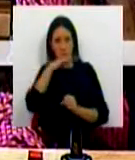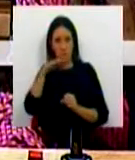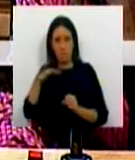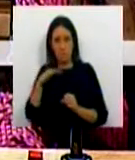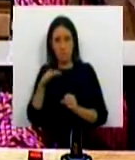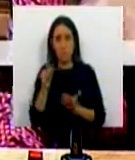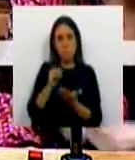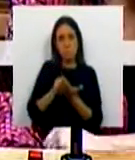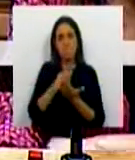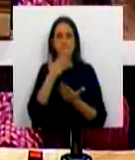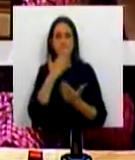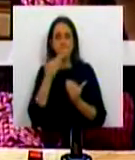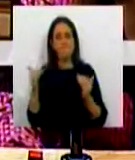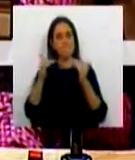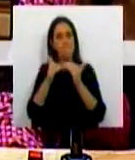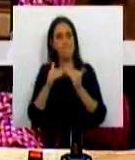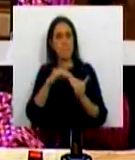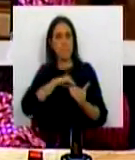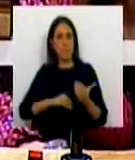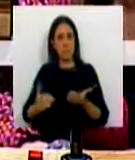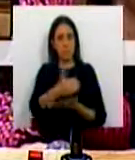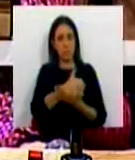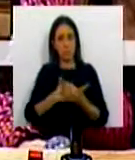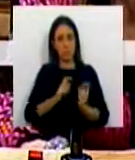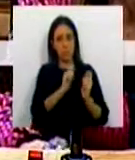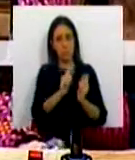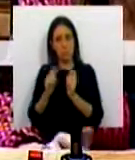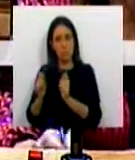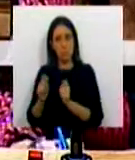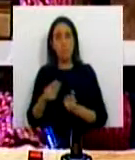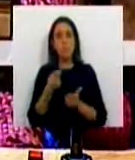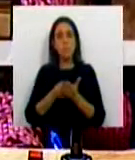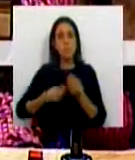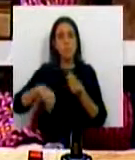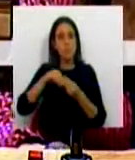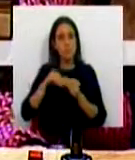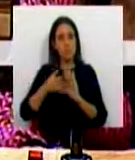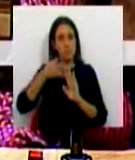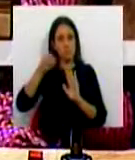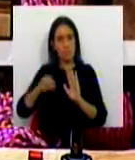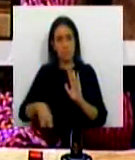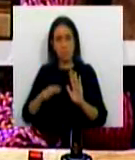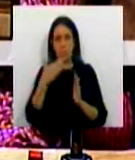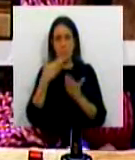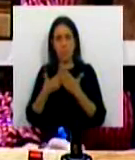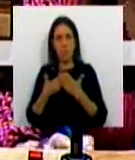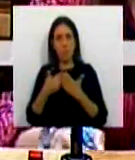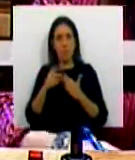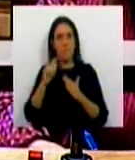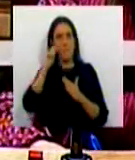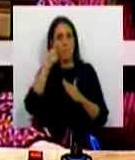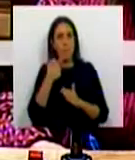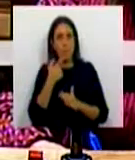alguma equidade na distribuição do rendimento. A eliminação da sobretaxa, altamente regressiva e, portanto, contrária